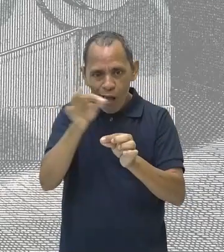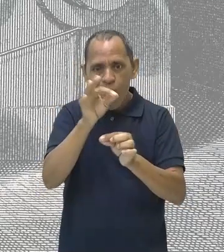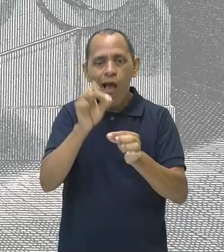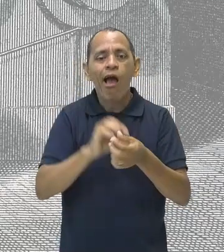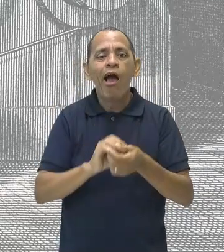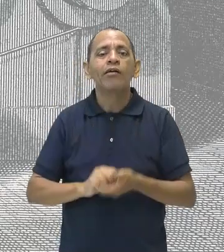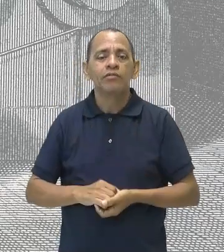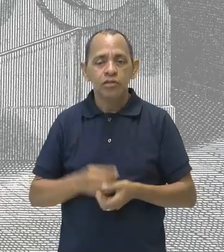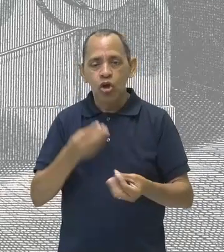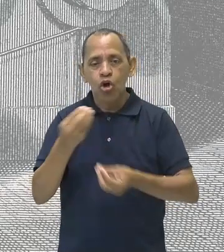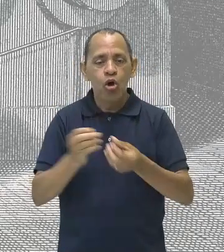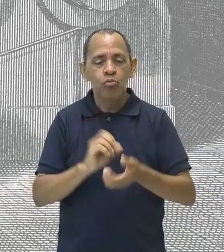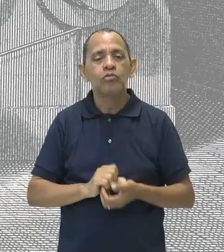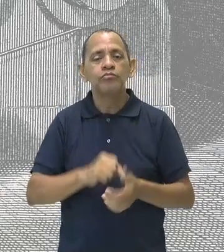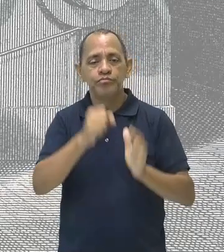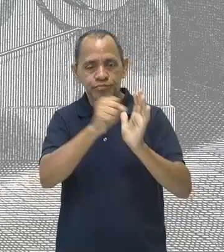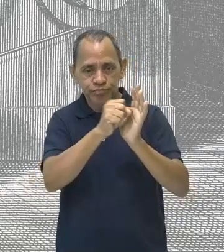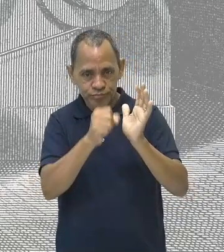de